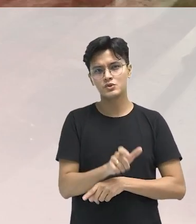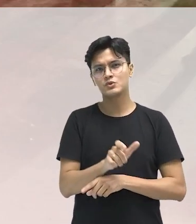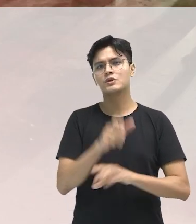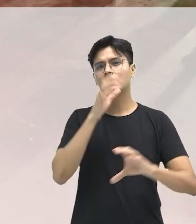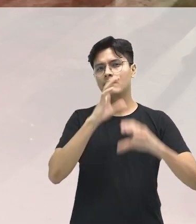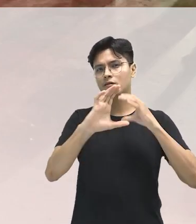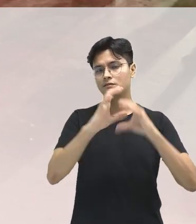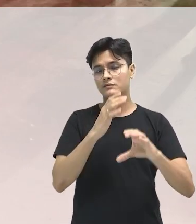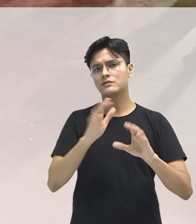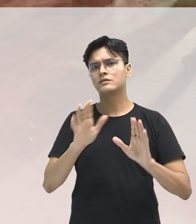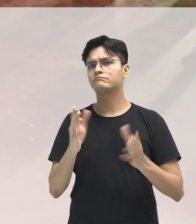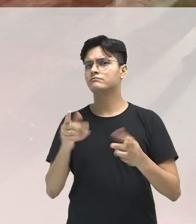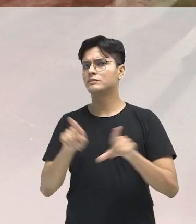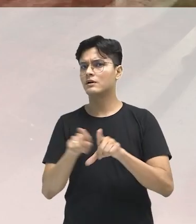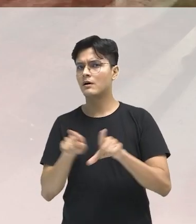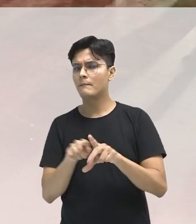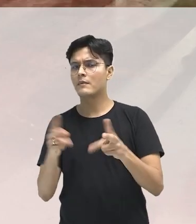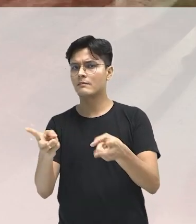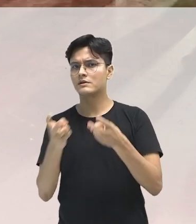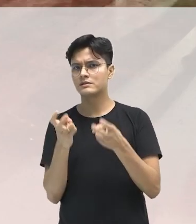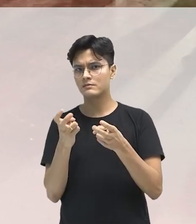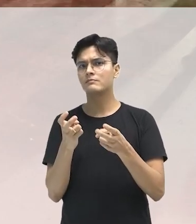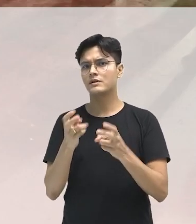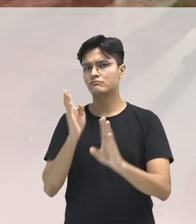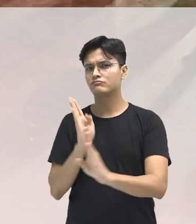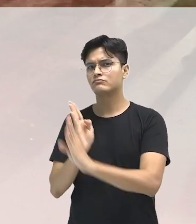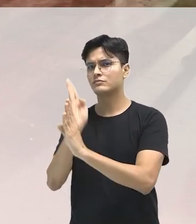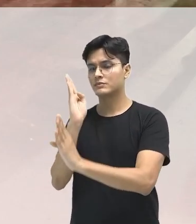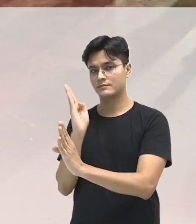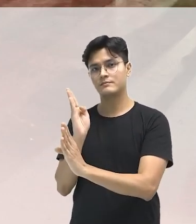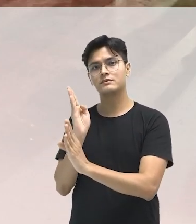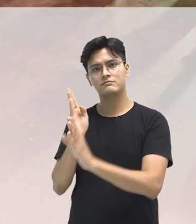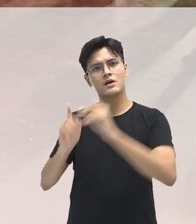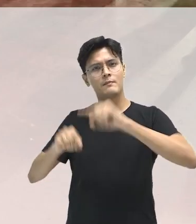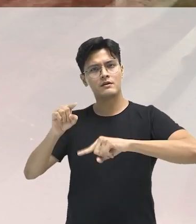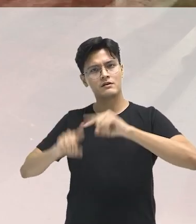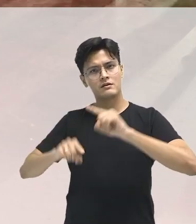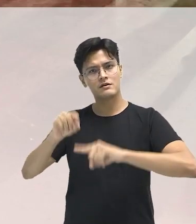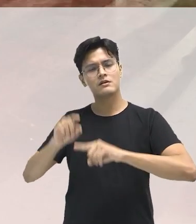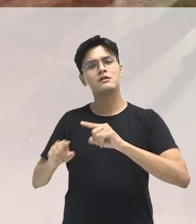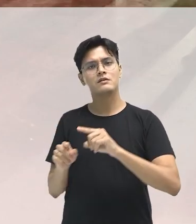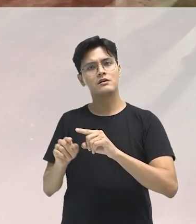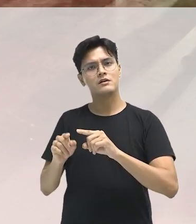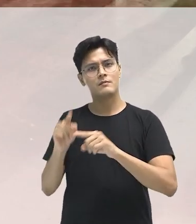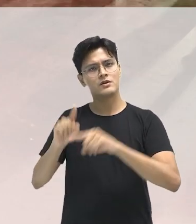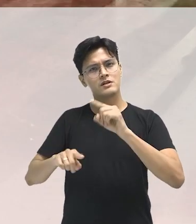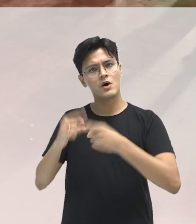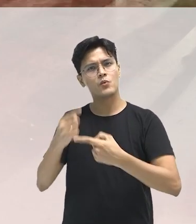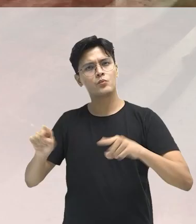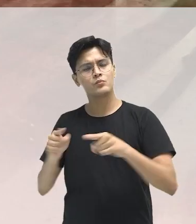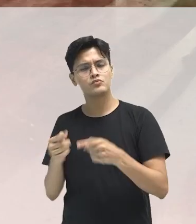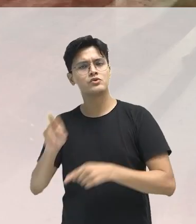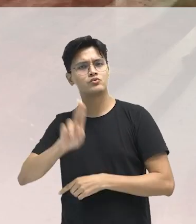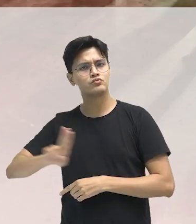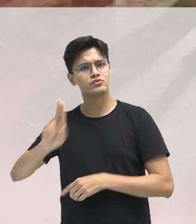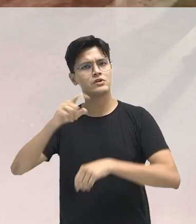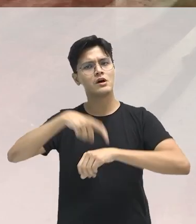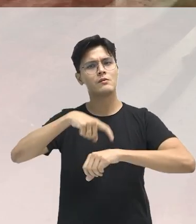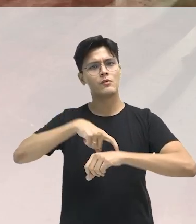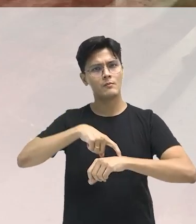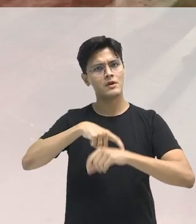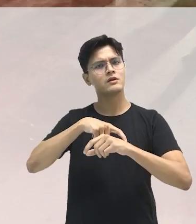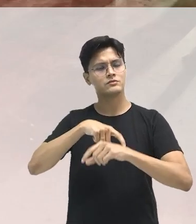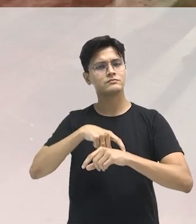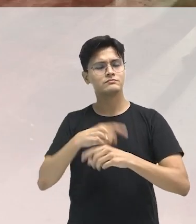ali identificar também os instrumentos presentes no momento do canto, da música, né? Então,